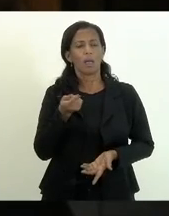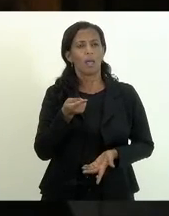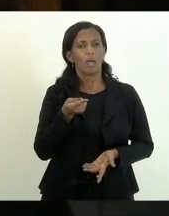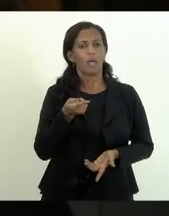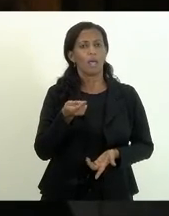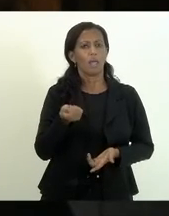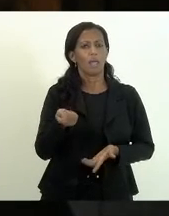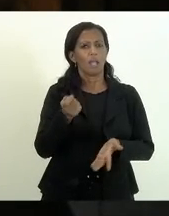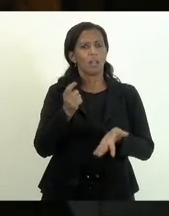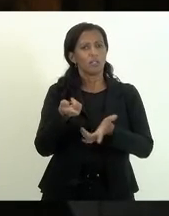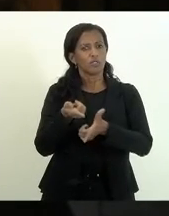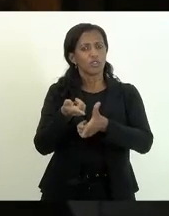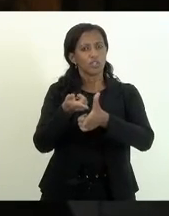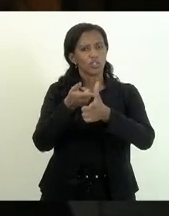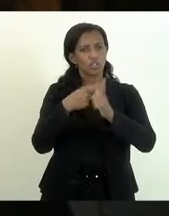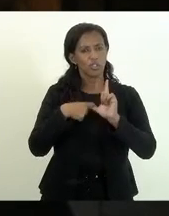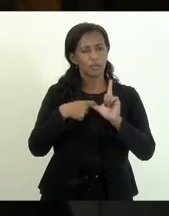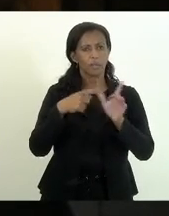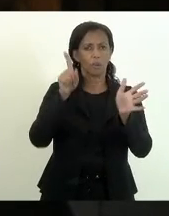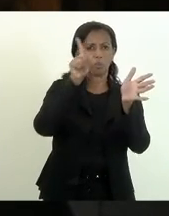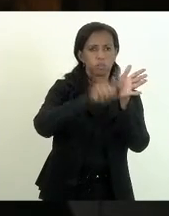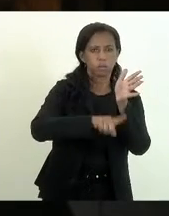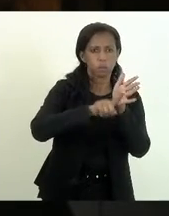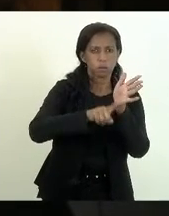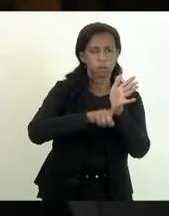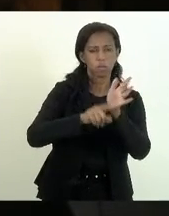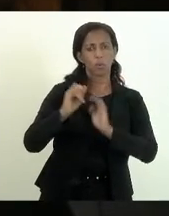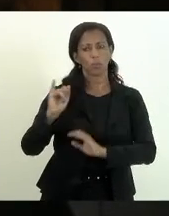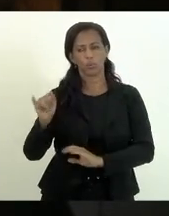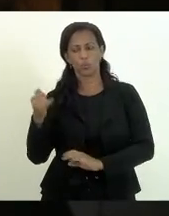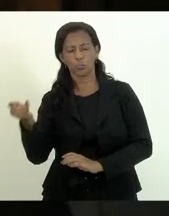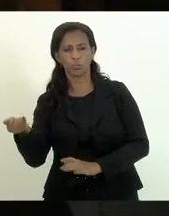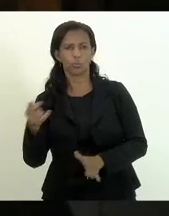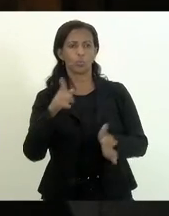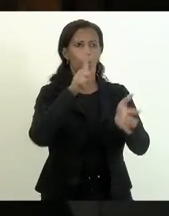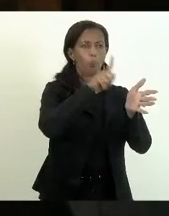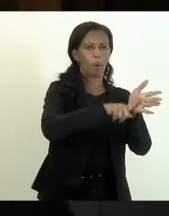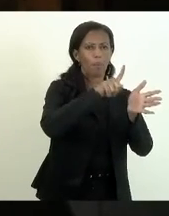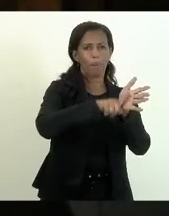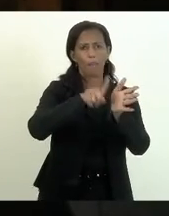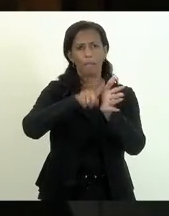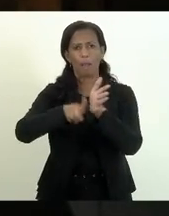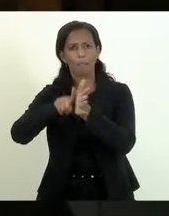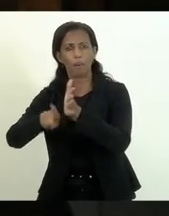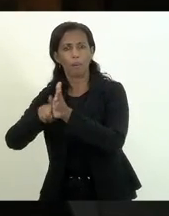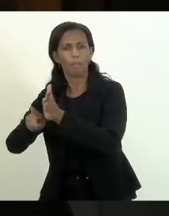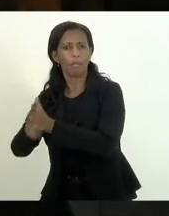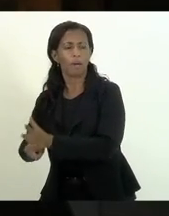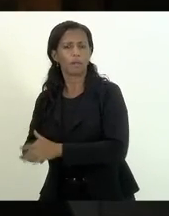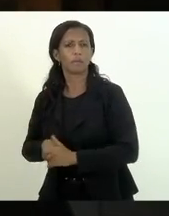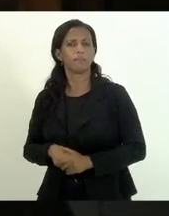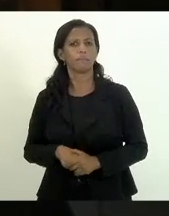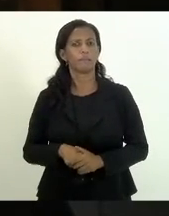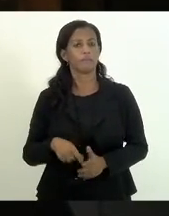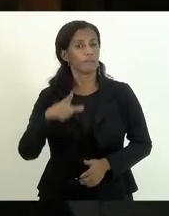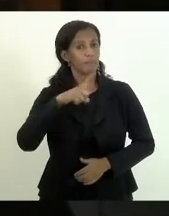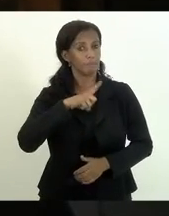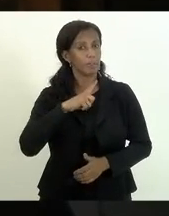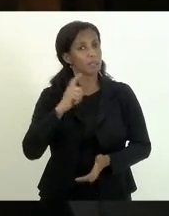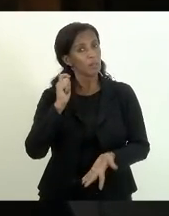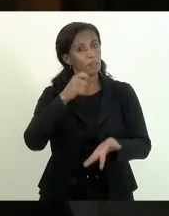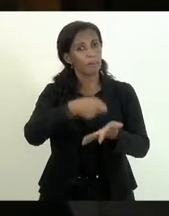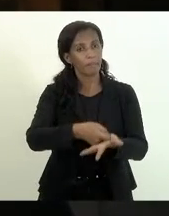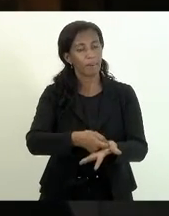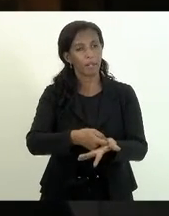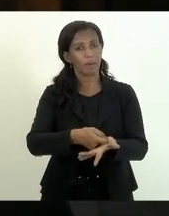dívida que abate juro abate principal a série de abatimentos para que haja o